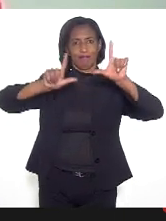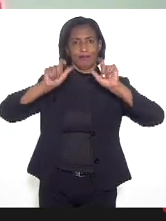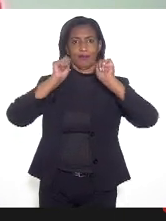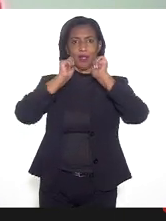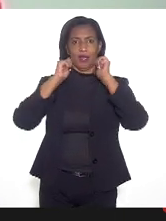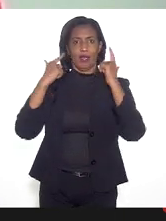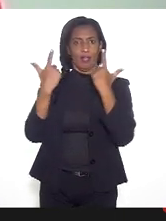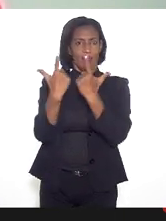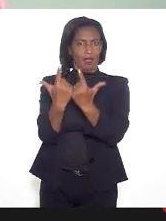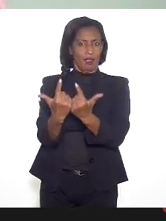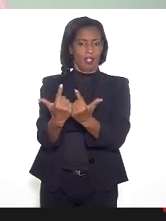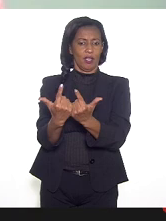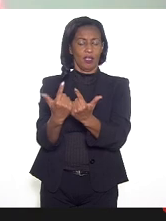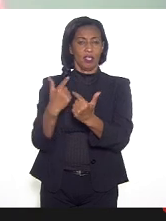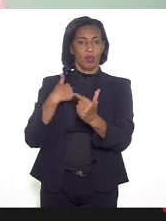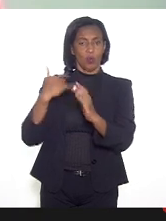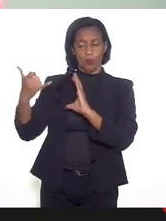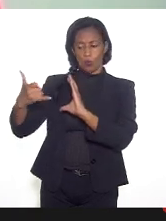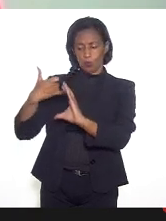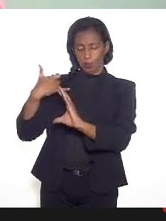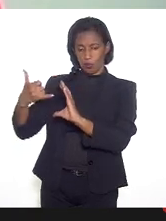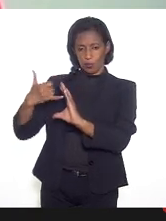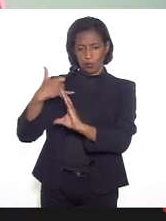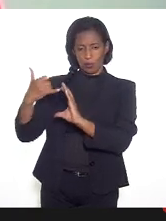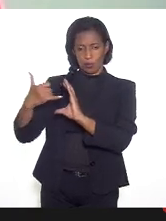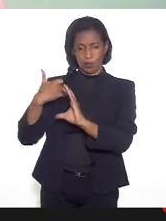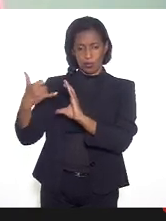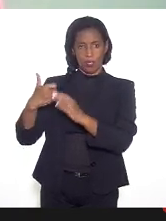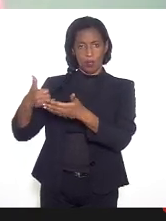estou recebendo aqui pelo meu zap pessoal